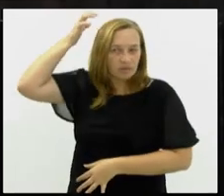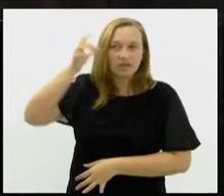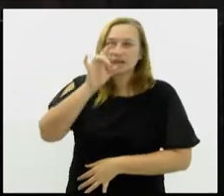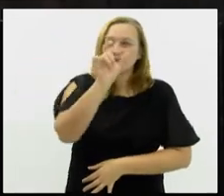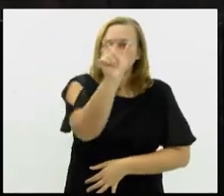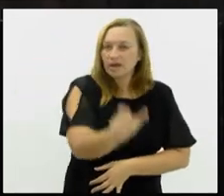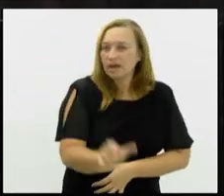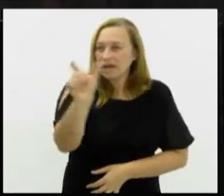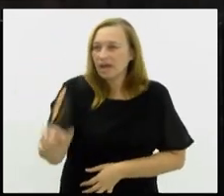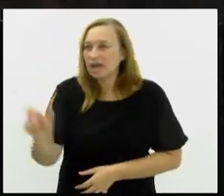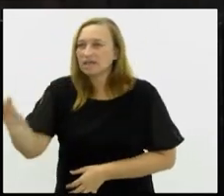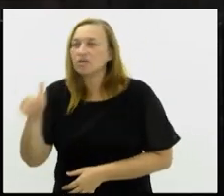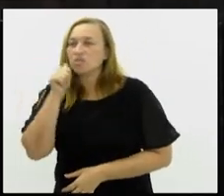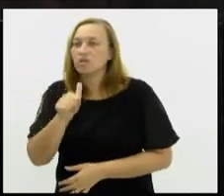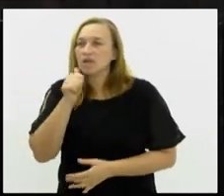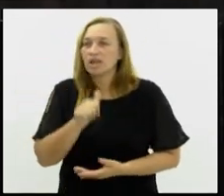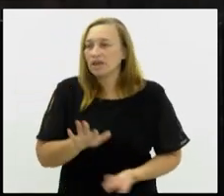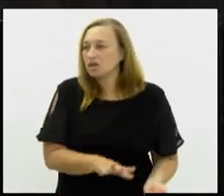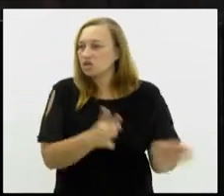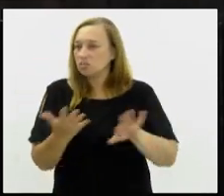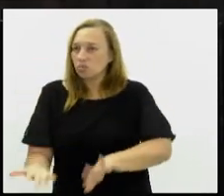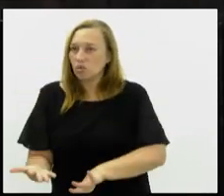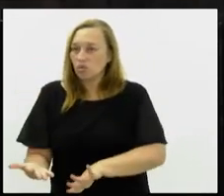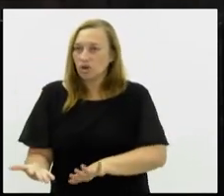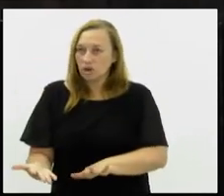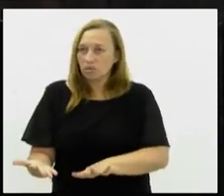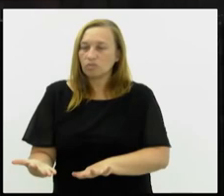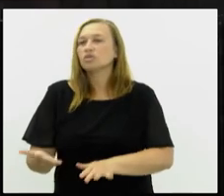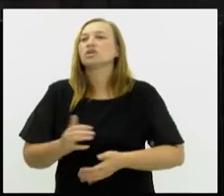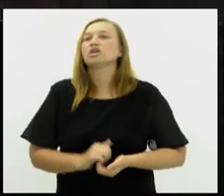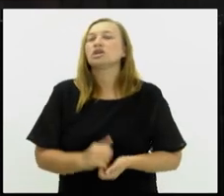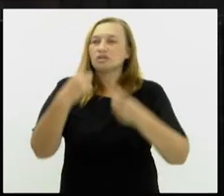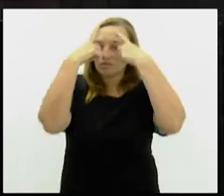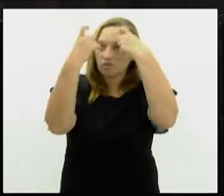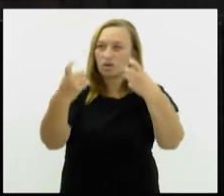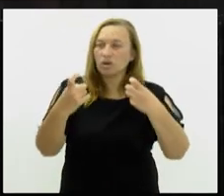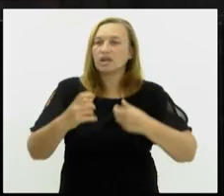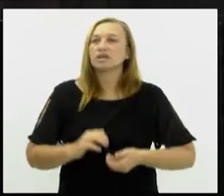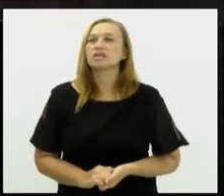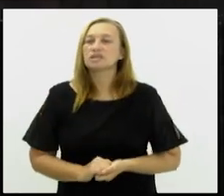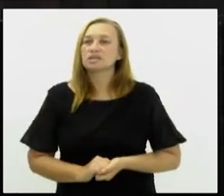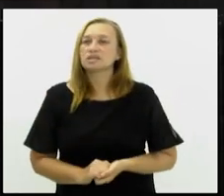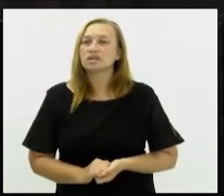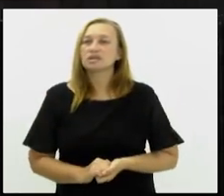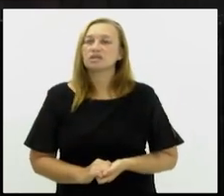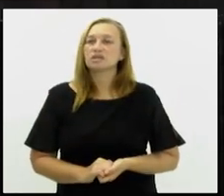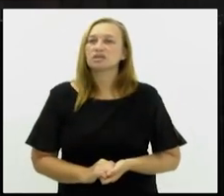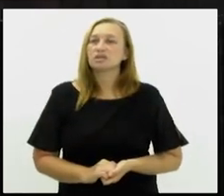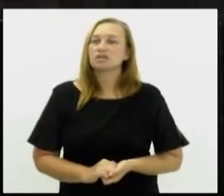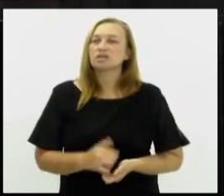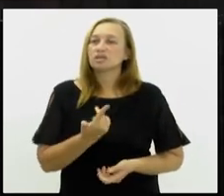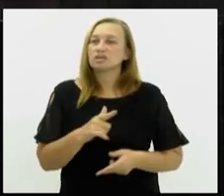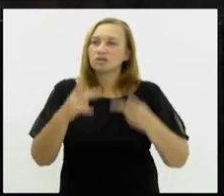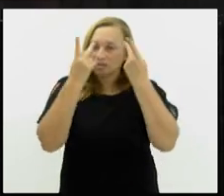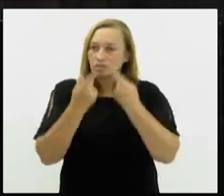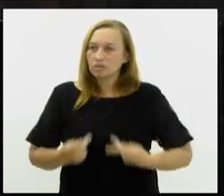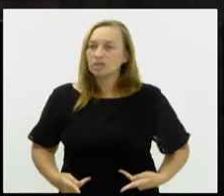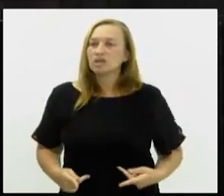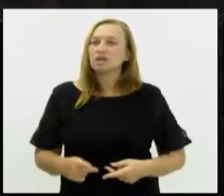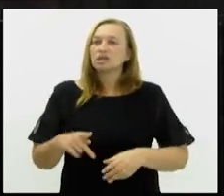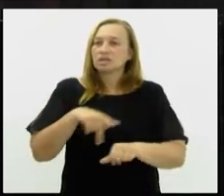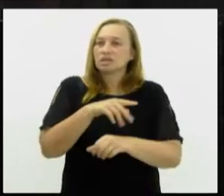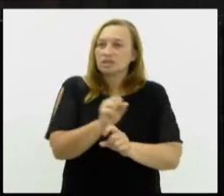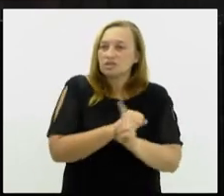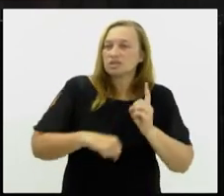mulher que tombou assassinada de maneira violenta, covarde, desumana, nessa sociedade que aceita